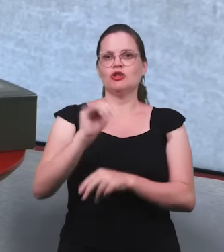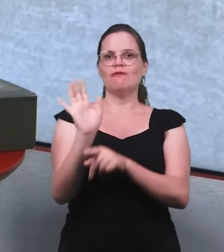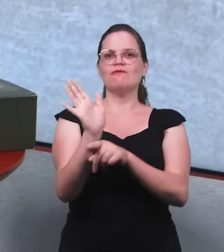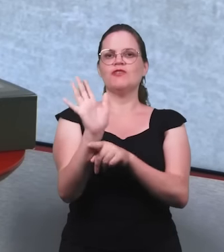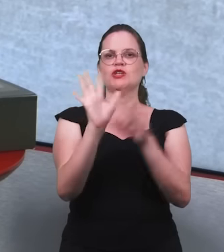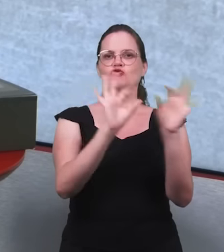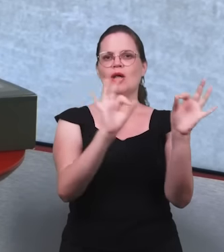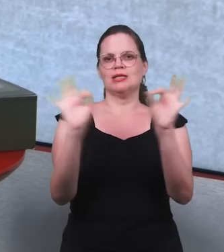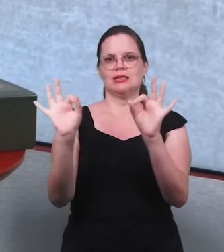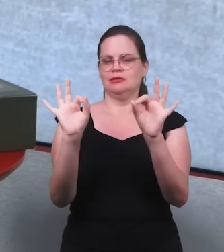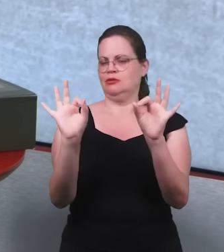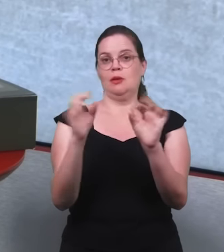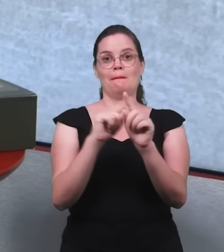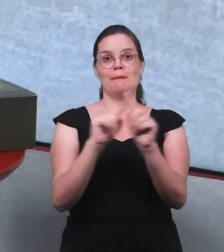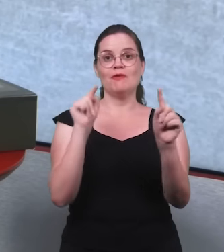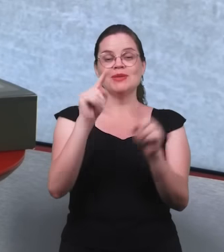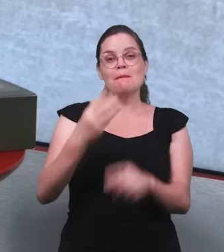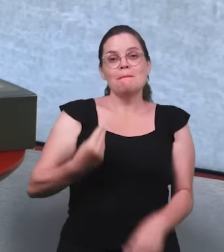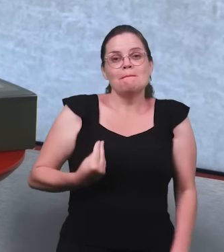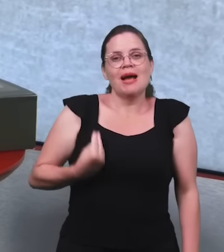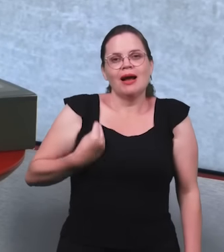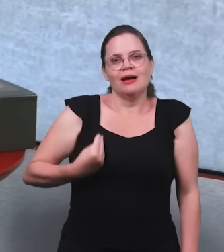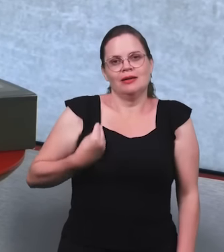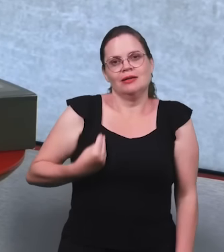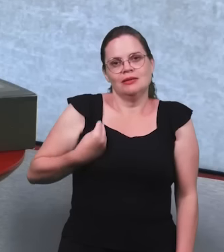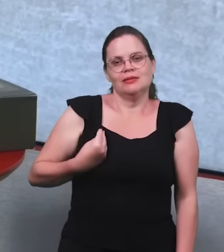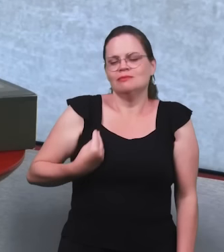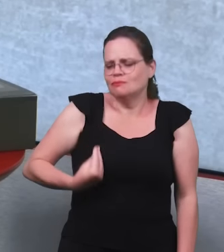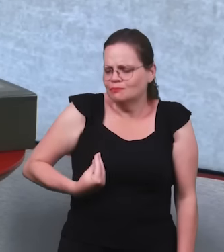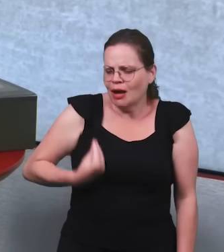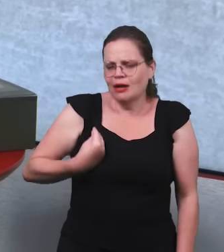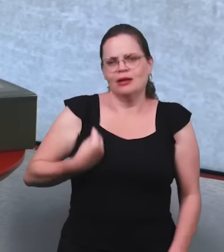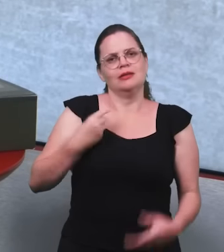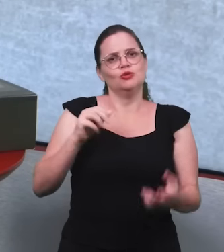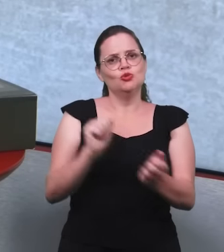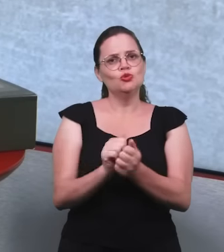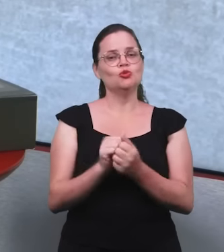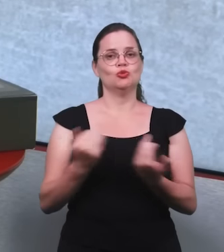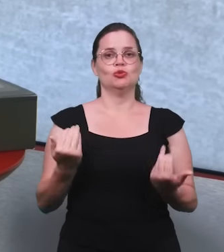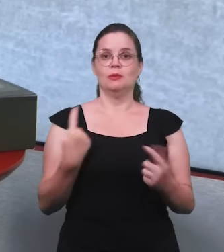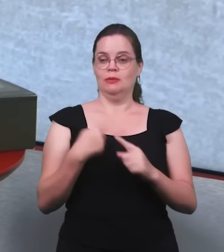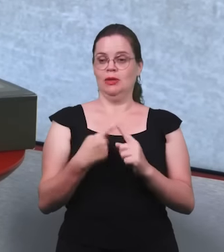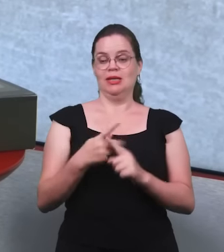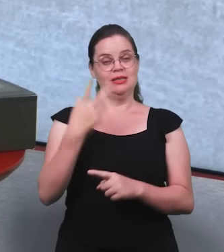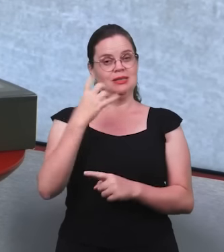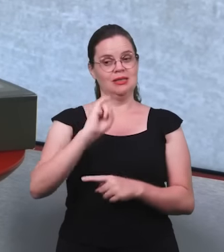vídeo de um culto, mas de ser um participante daquele culto, ainda que,